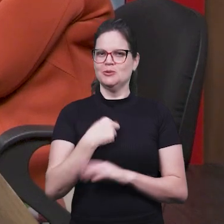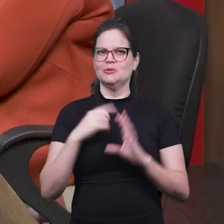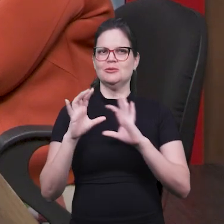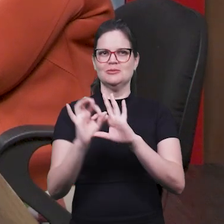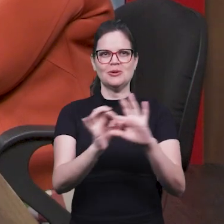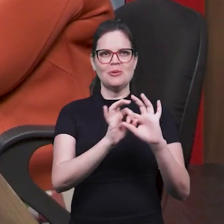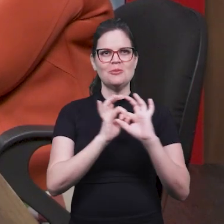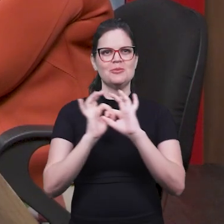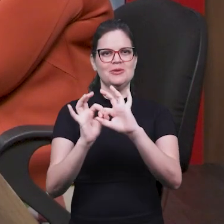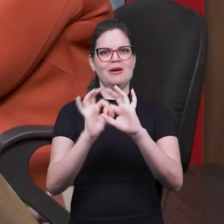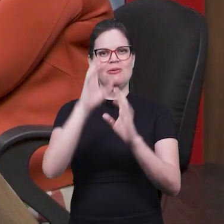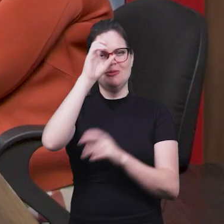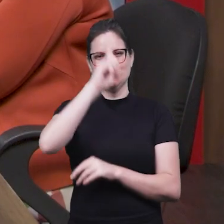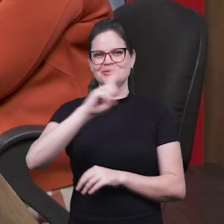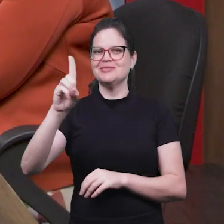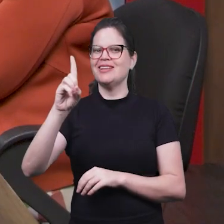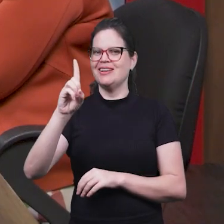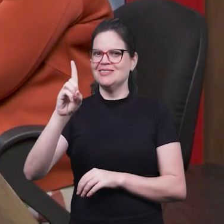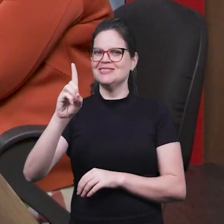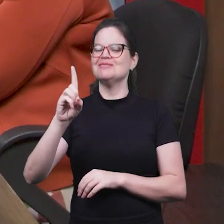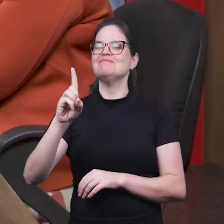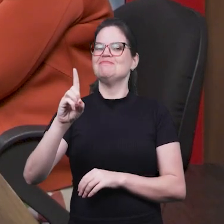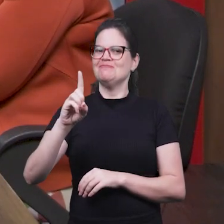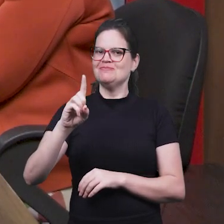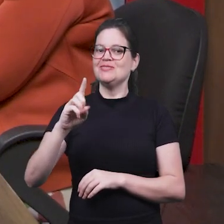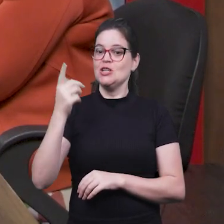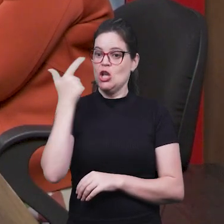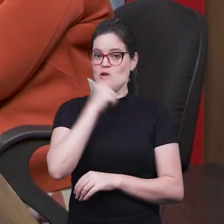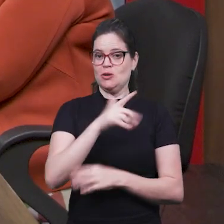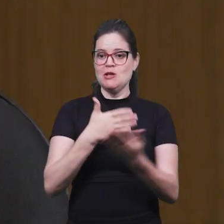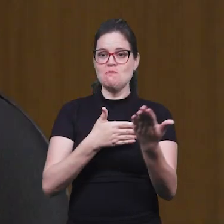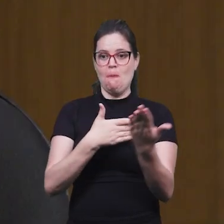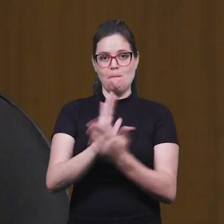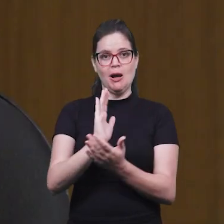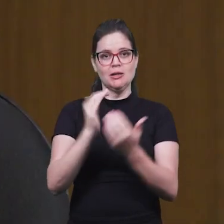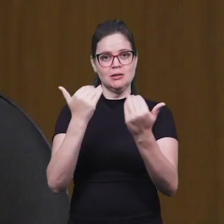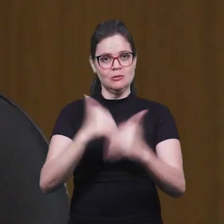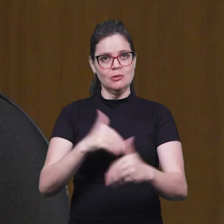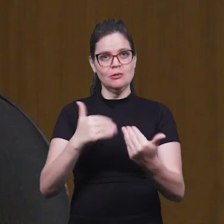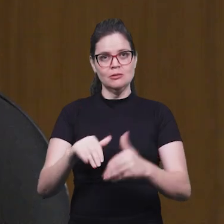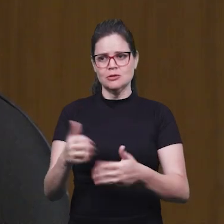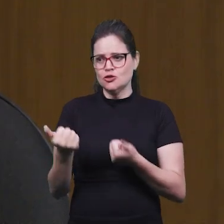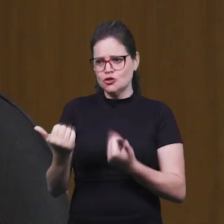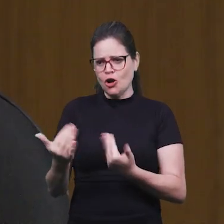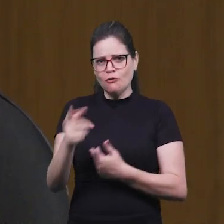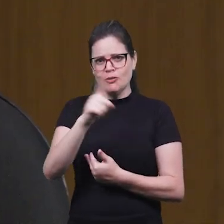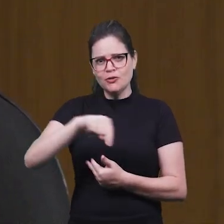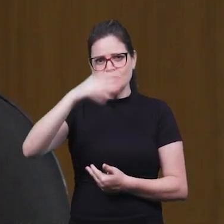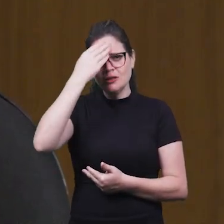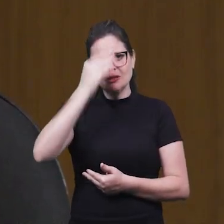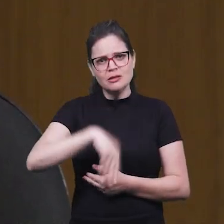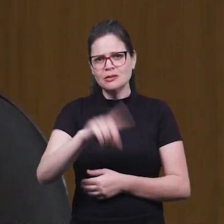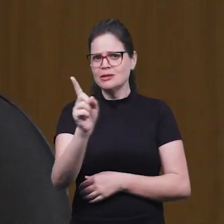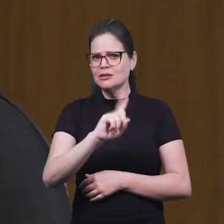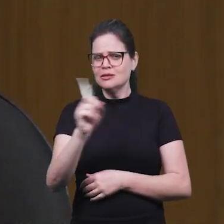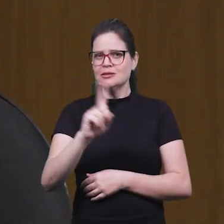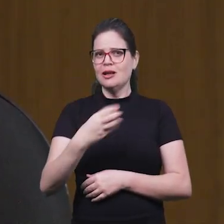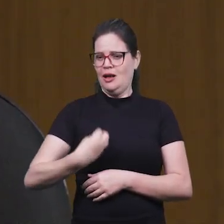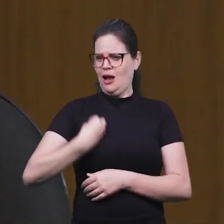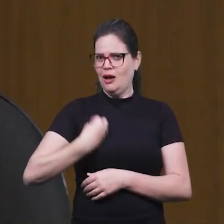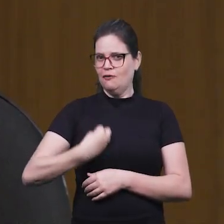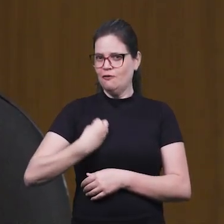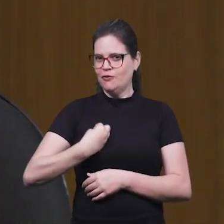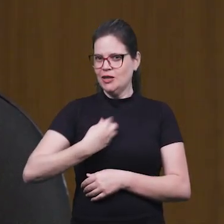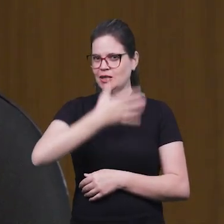Deus, nós passamos esses concursos. Jovens, não desistam. A vida cheia do Espírito Santo,